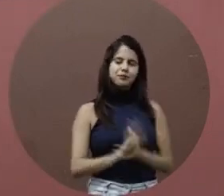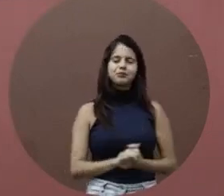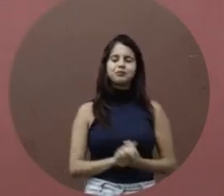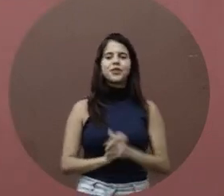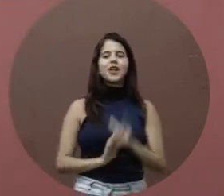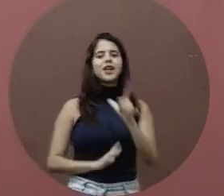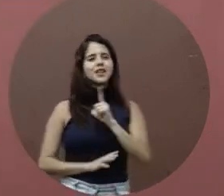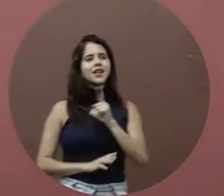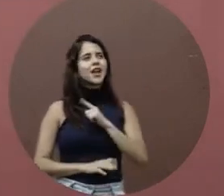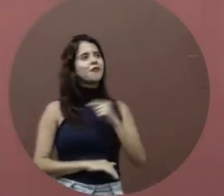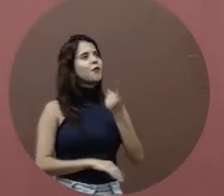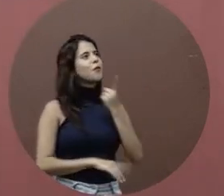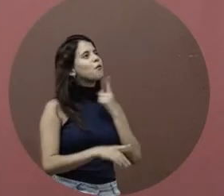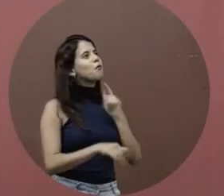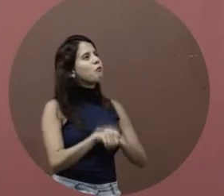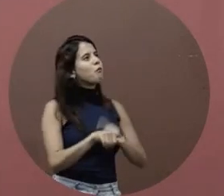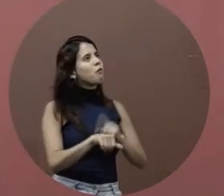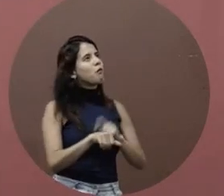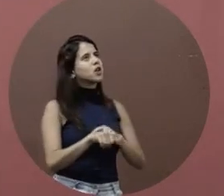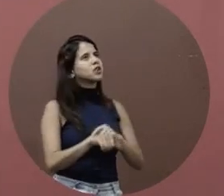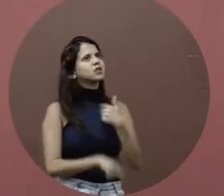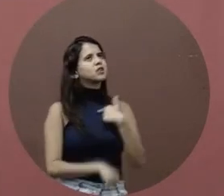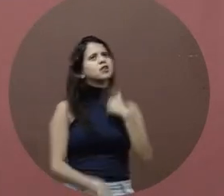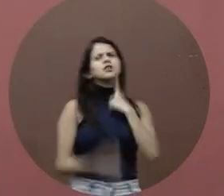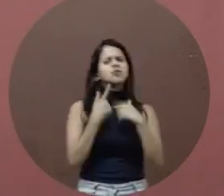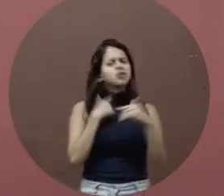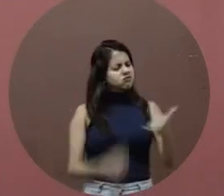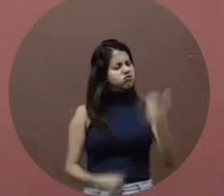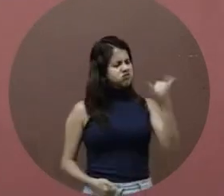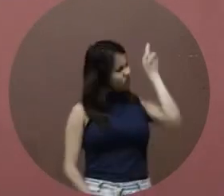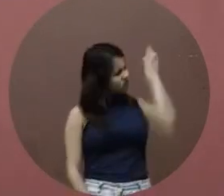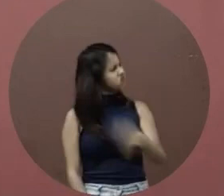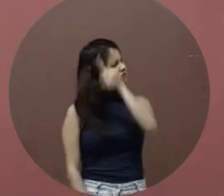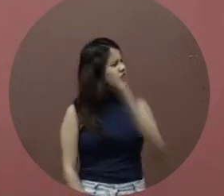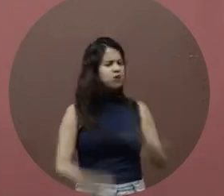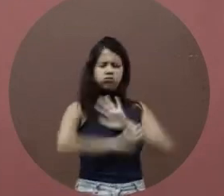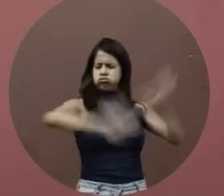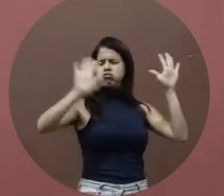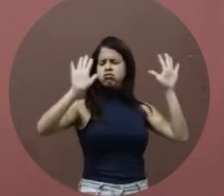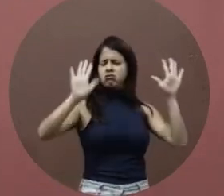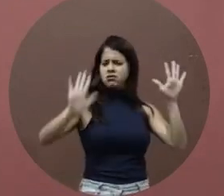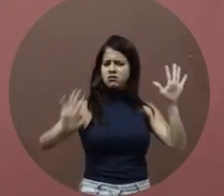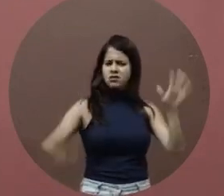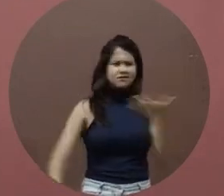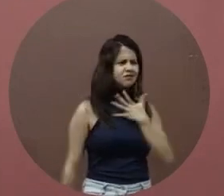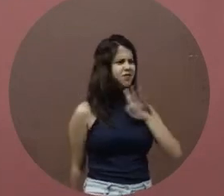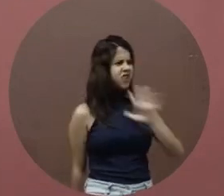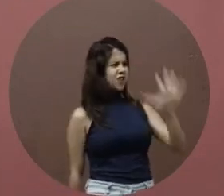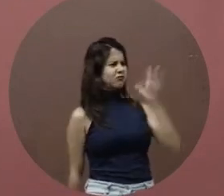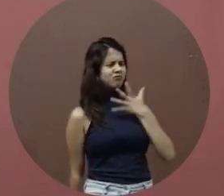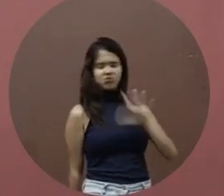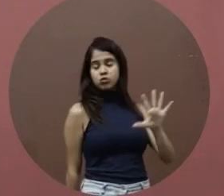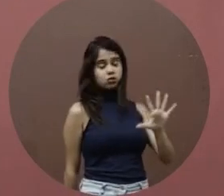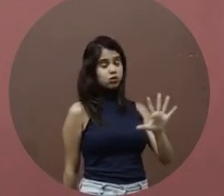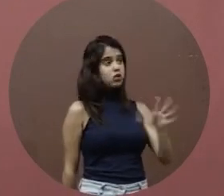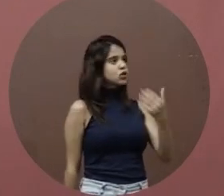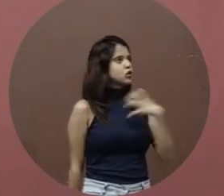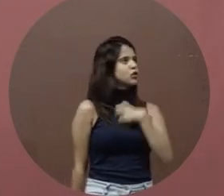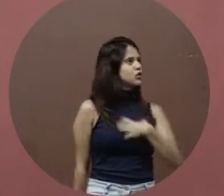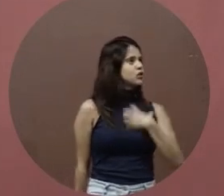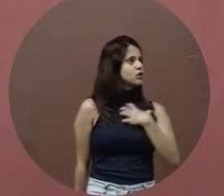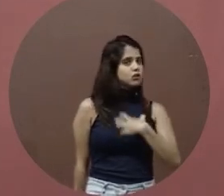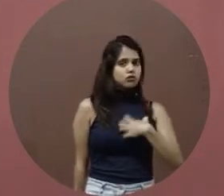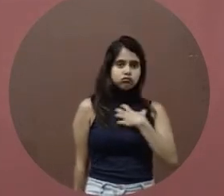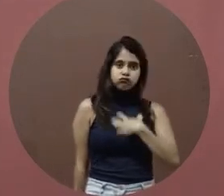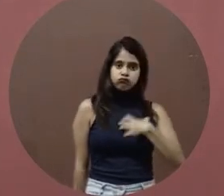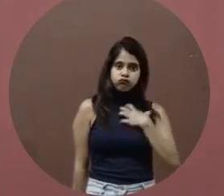Teve um momento que eu tive vontade de ligar para ela, cancela essa bagaça aí, não quero mais não, fiquei com raiva, vou mais botar